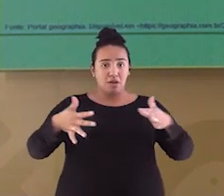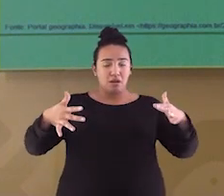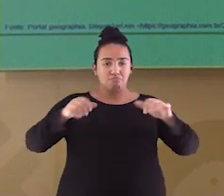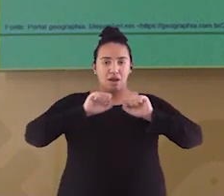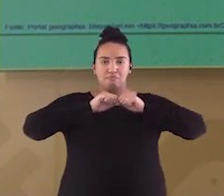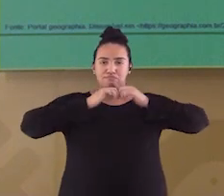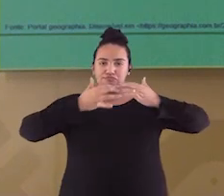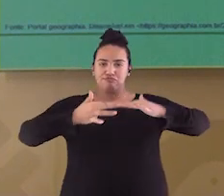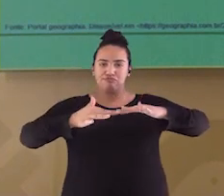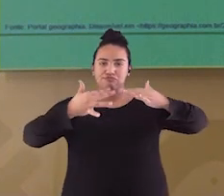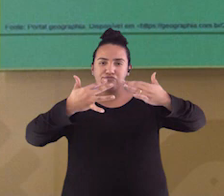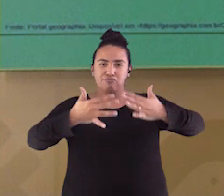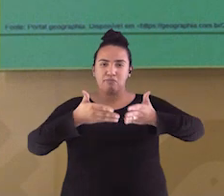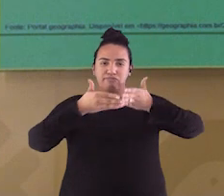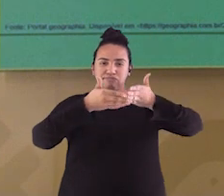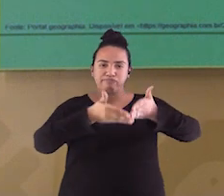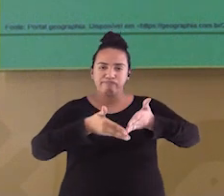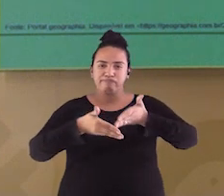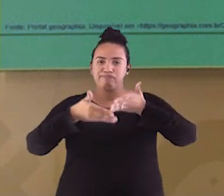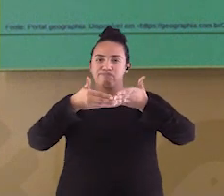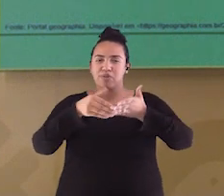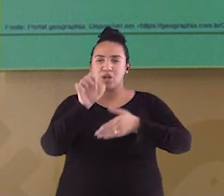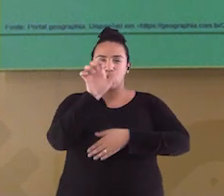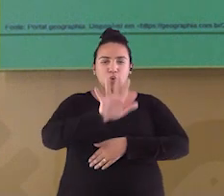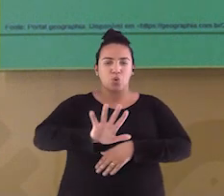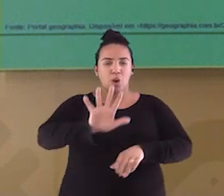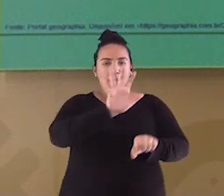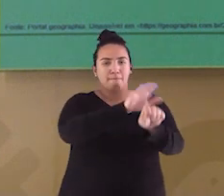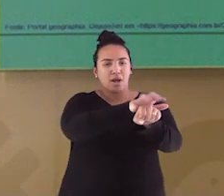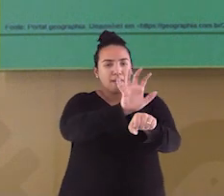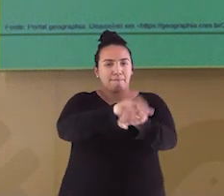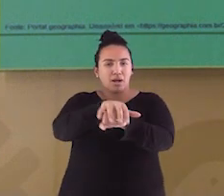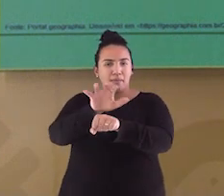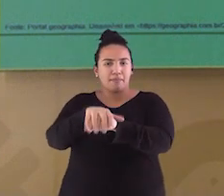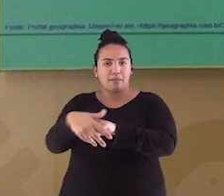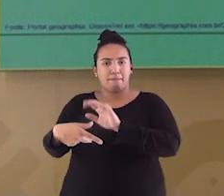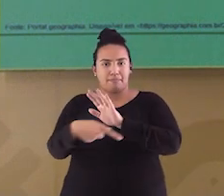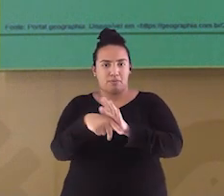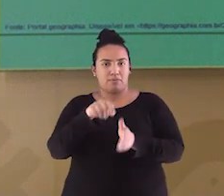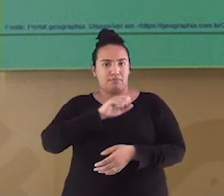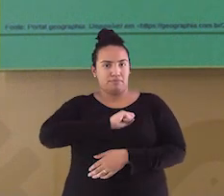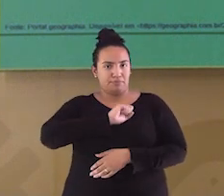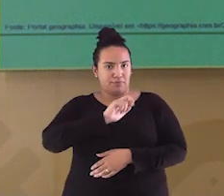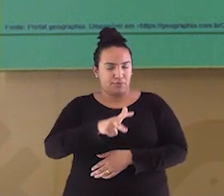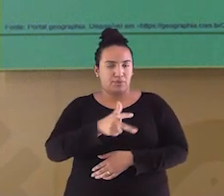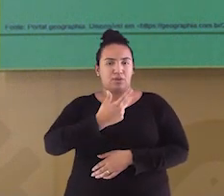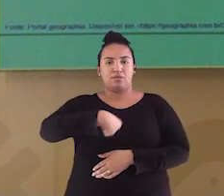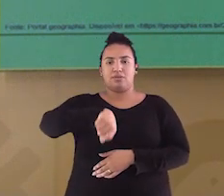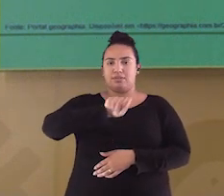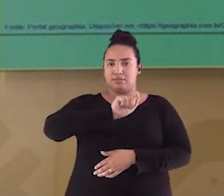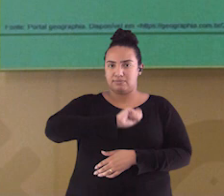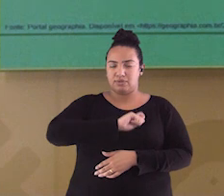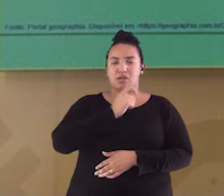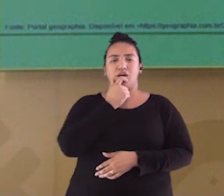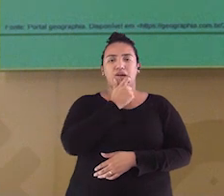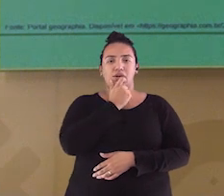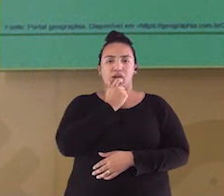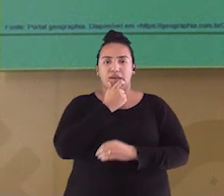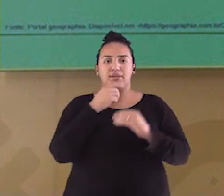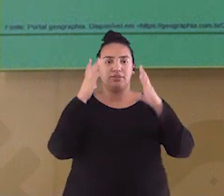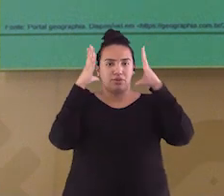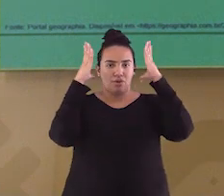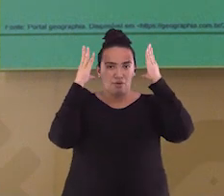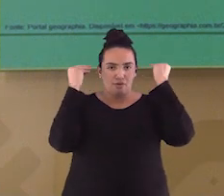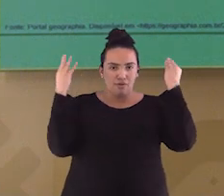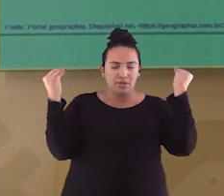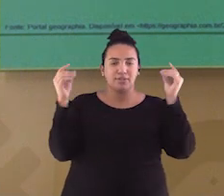colonização feita por europeus, em sua maioria portugueses, espanhóis, ingleses, holandeses e franceses,